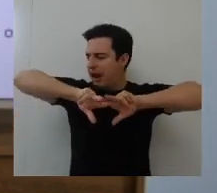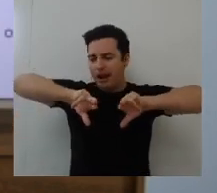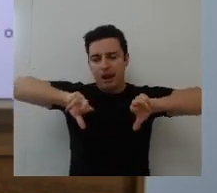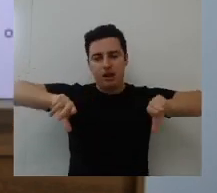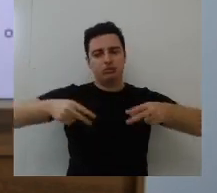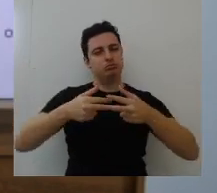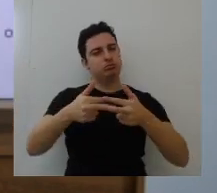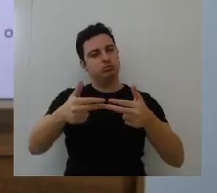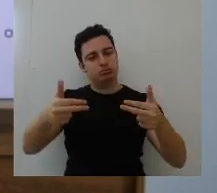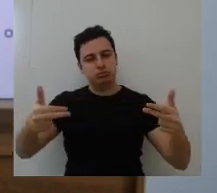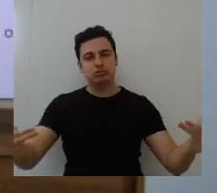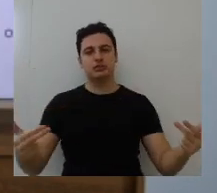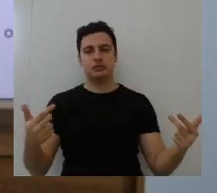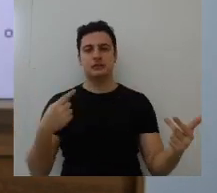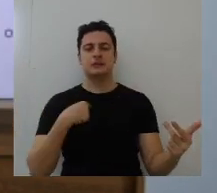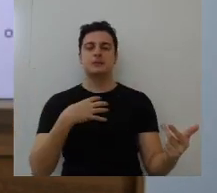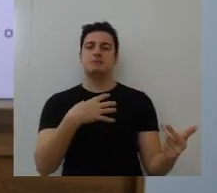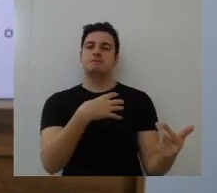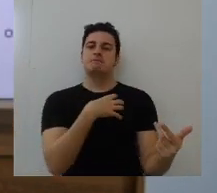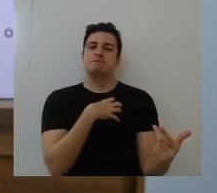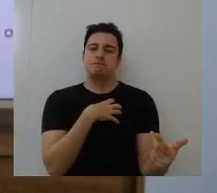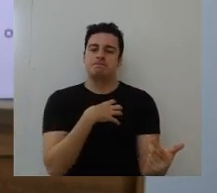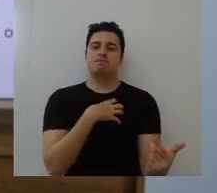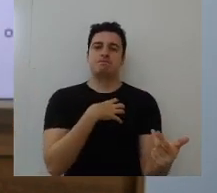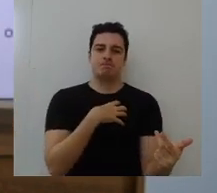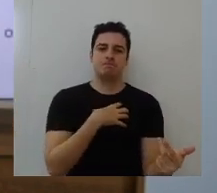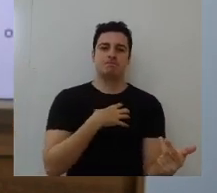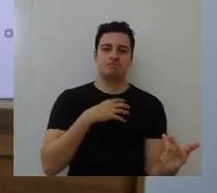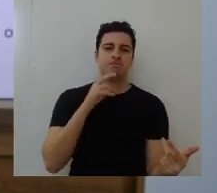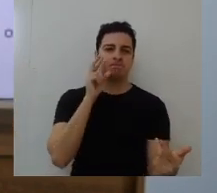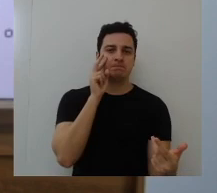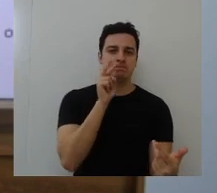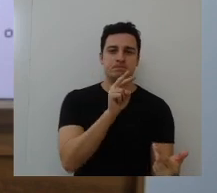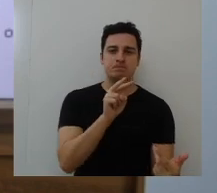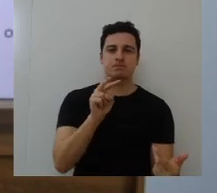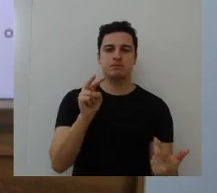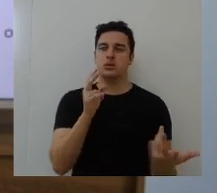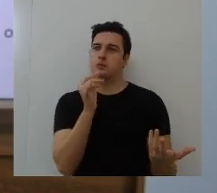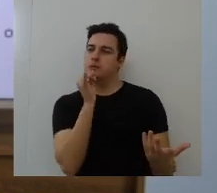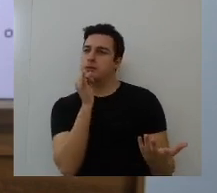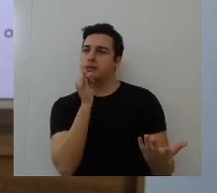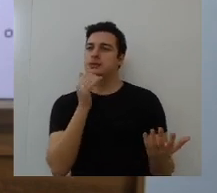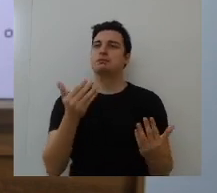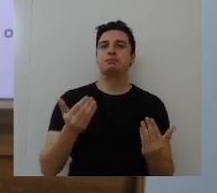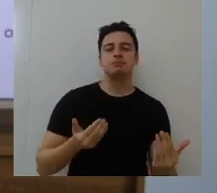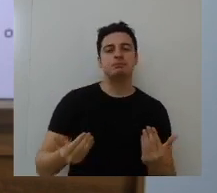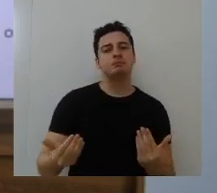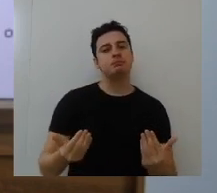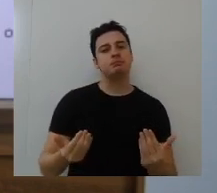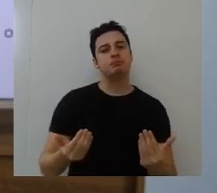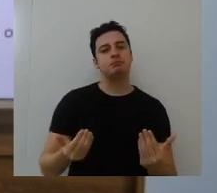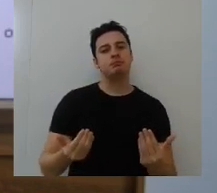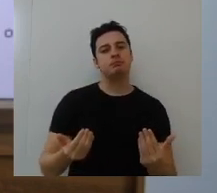coisas em que a gente acaba tendo uma grande, vamos dizer assim, uma grande